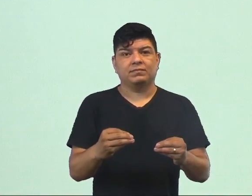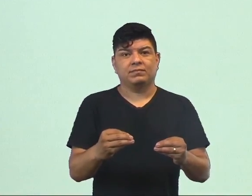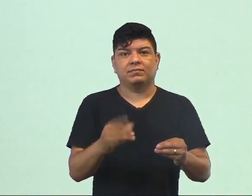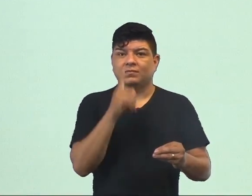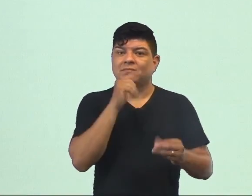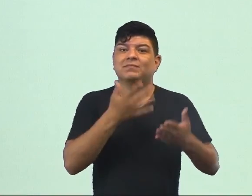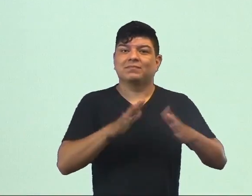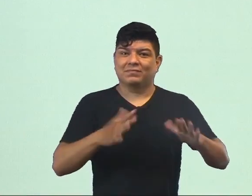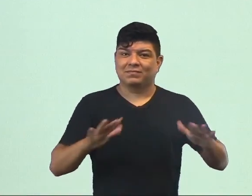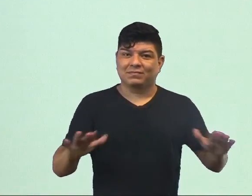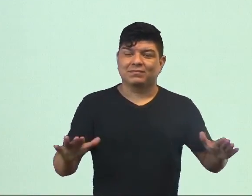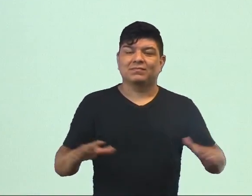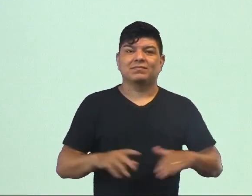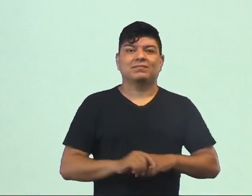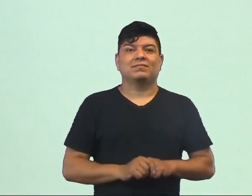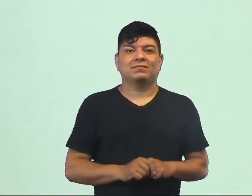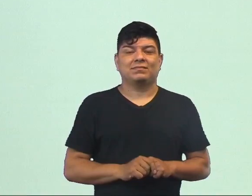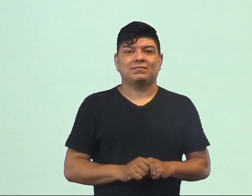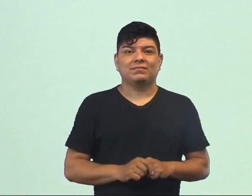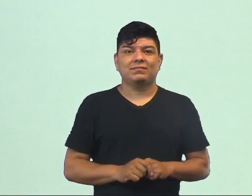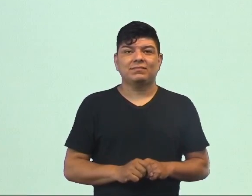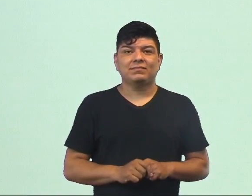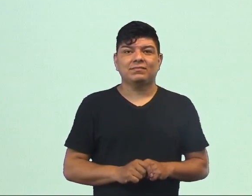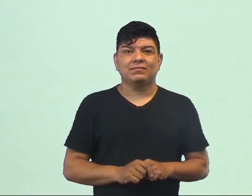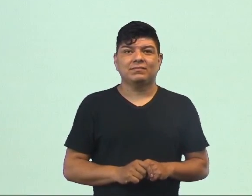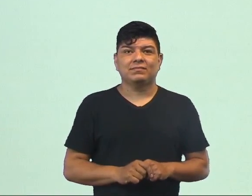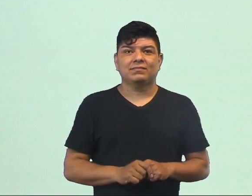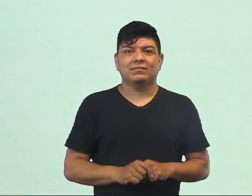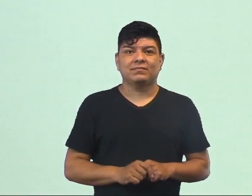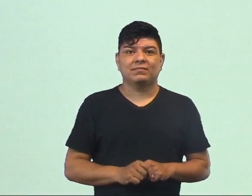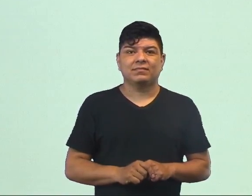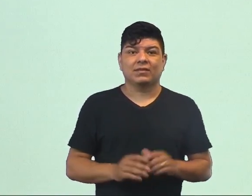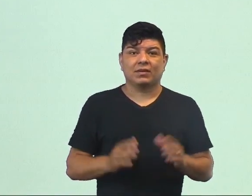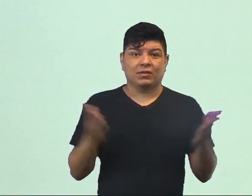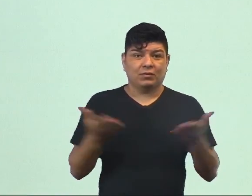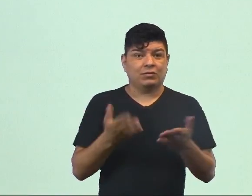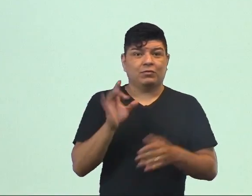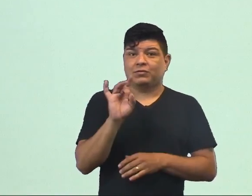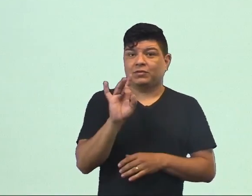todo o mar Mediterrâneo. É isso. Bom, vamos ficando